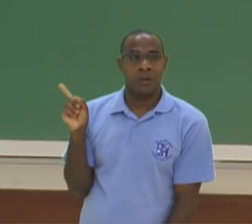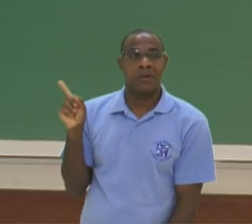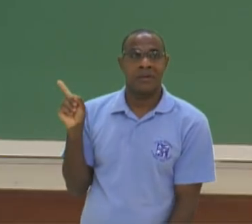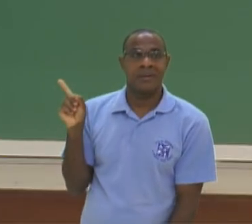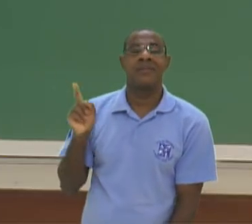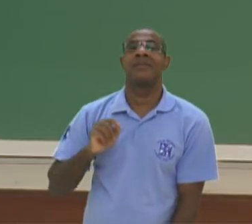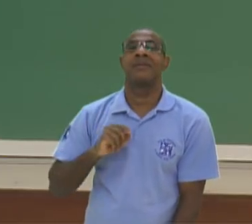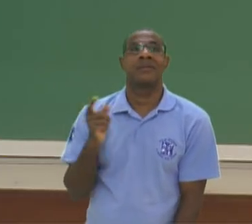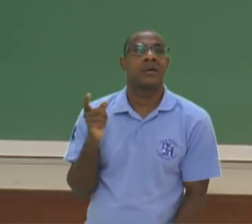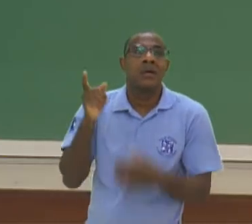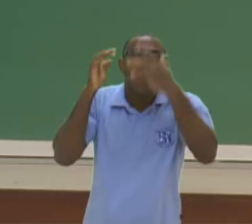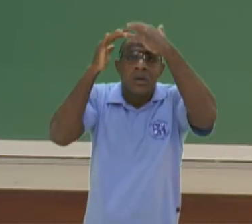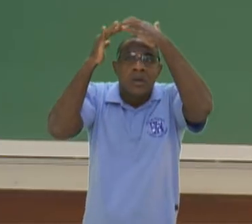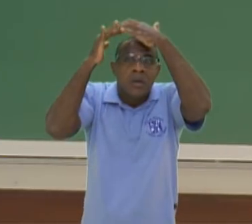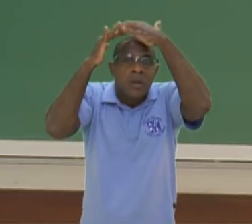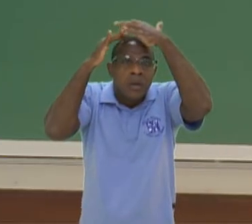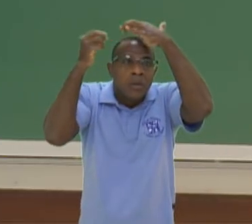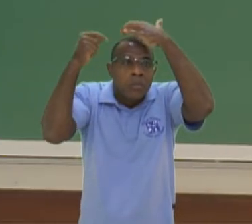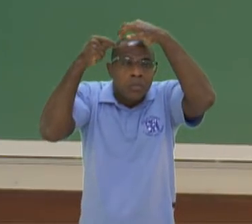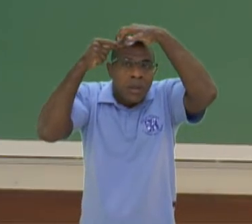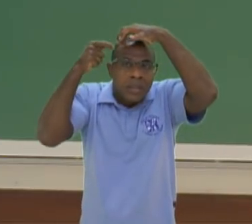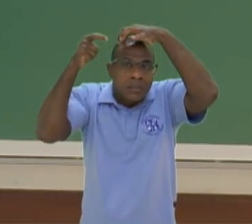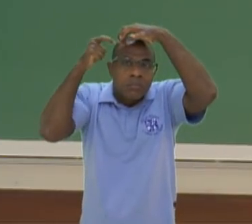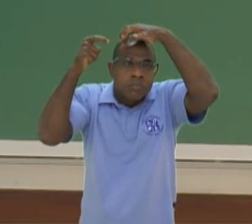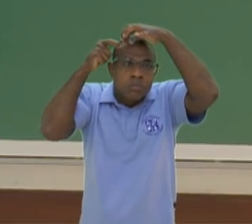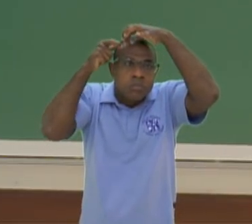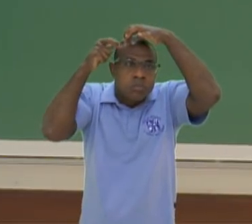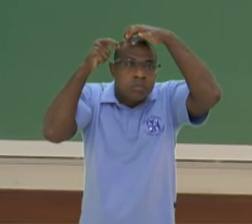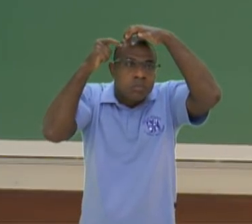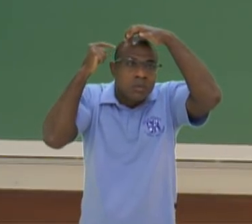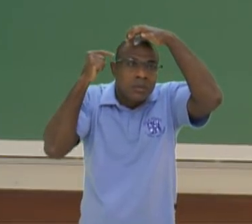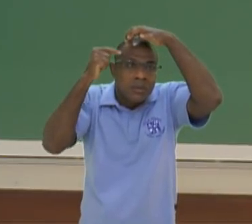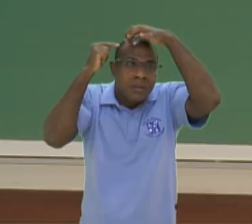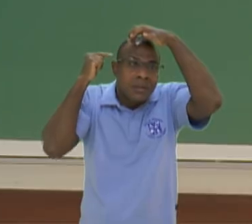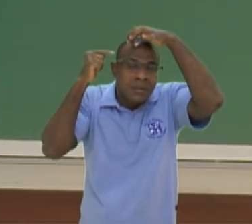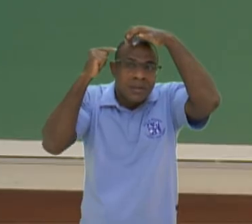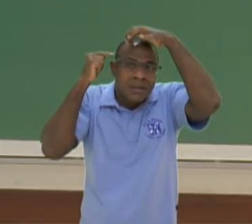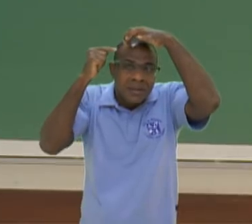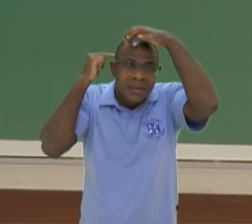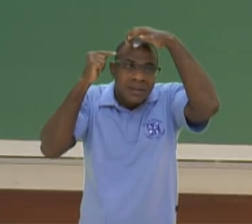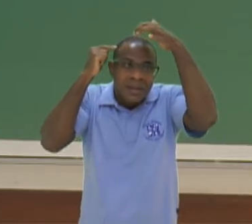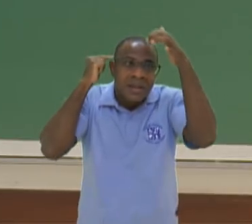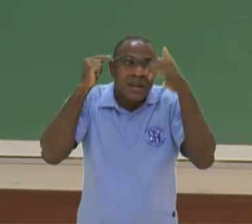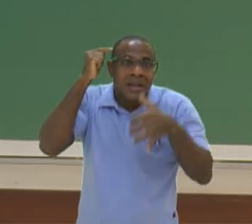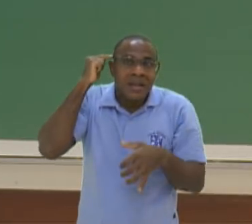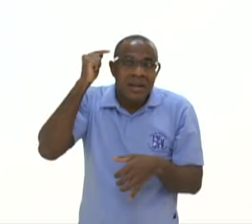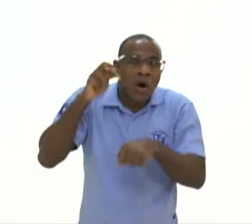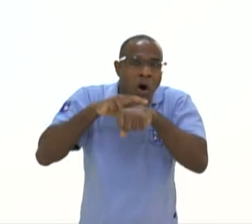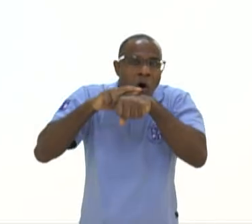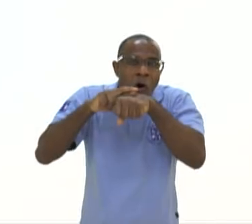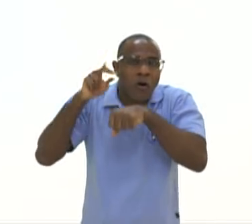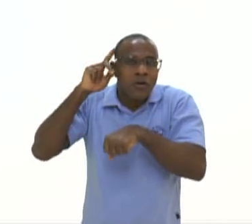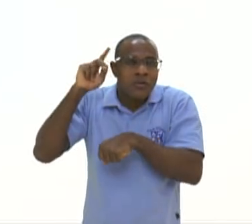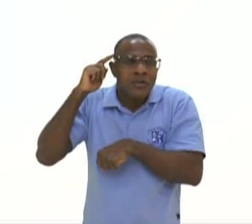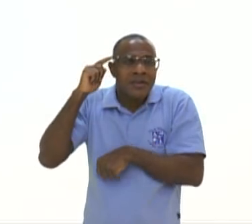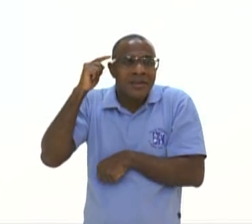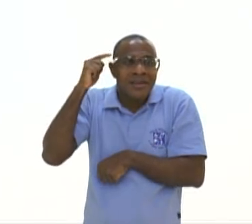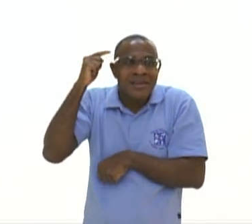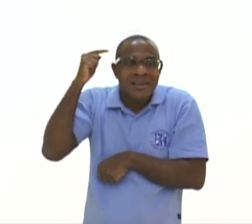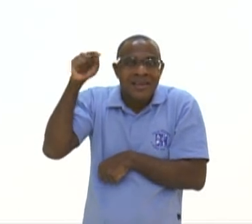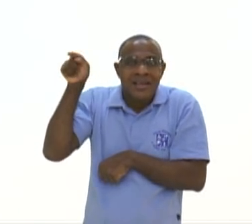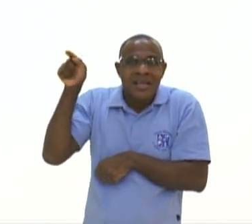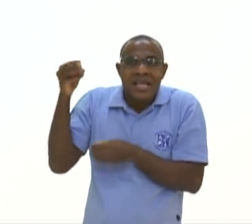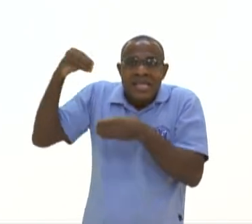sistema nervoso. Essa região aqui, em lilás, é o que nós chamamos de hipotálamo. E dentro